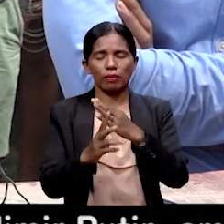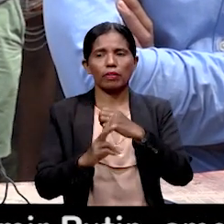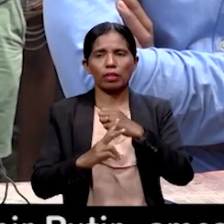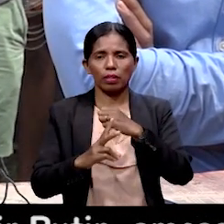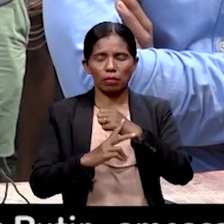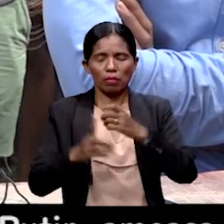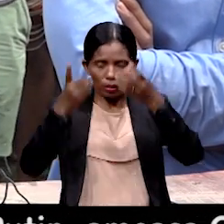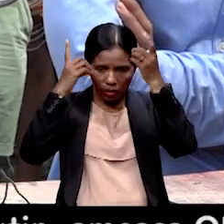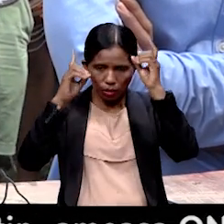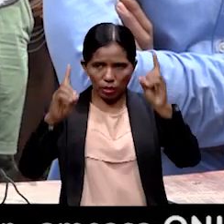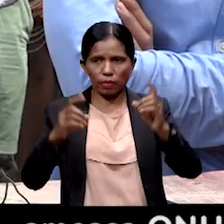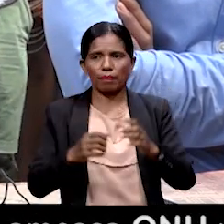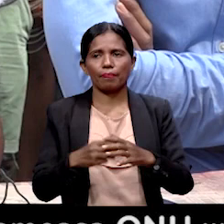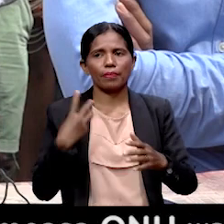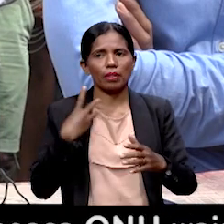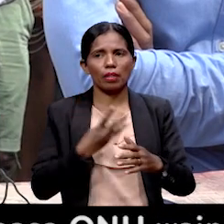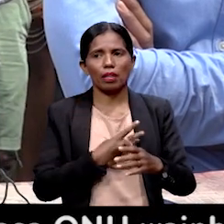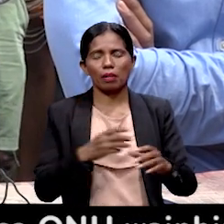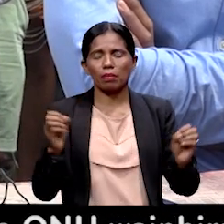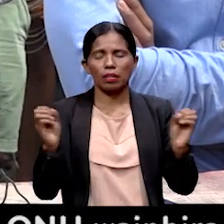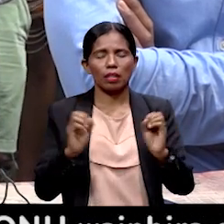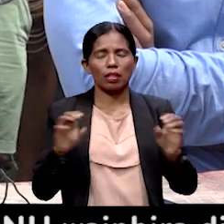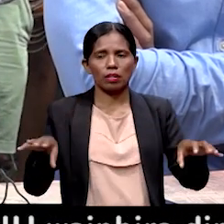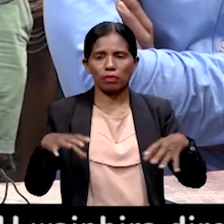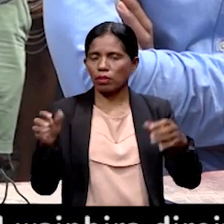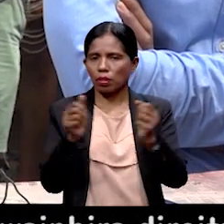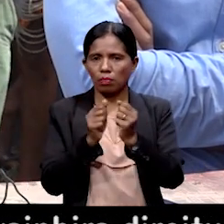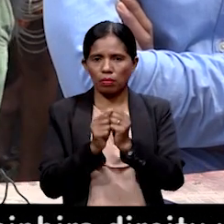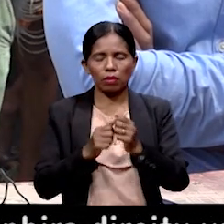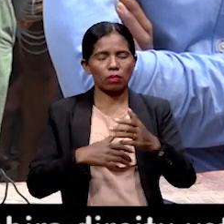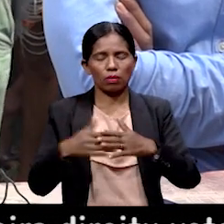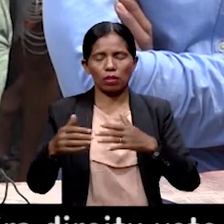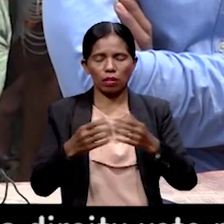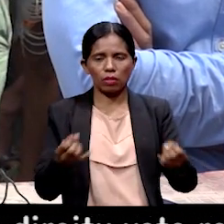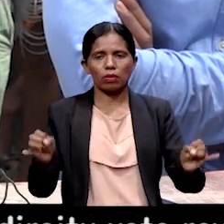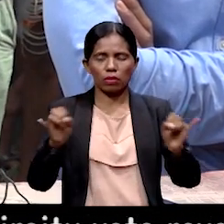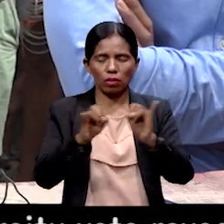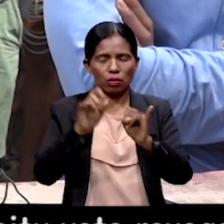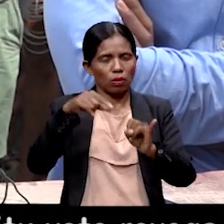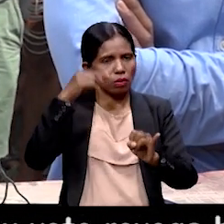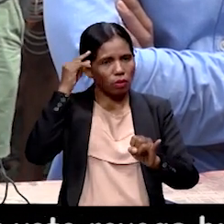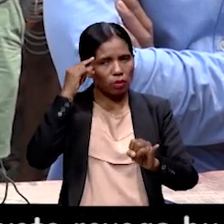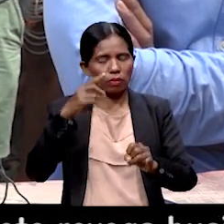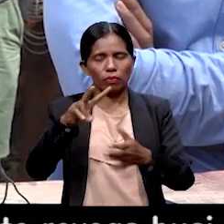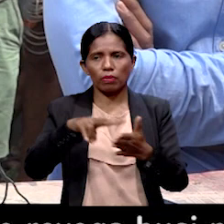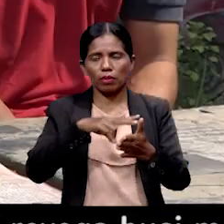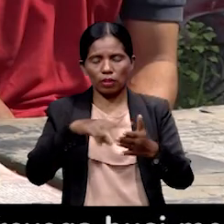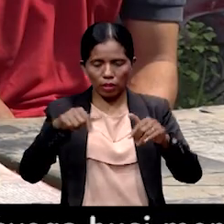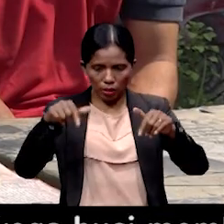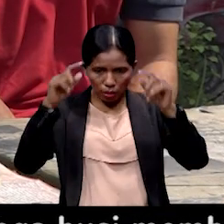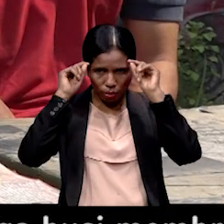incerteza. Ami sela kolabora ba qualquer desijang governo niang nebe biola iha Timor